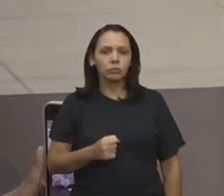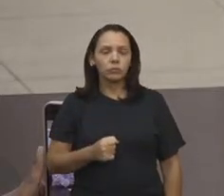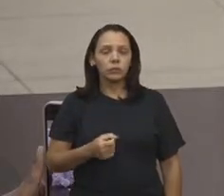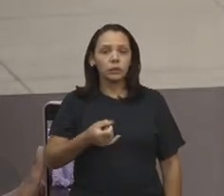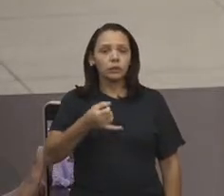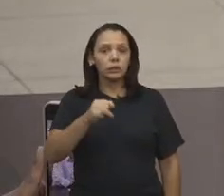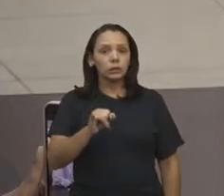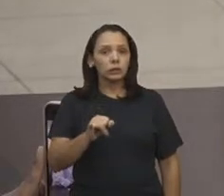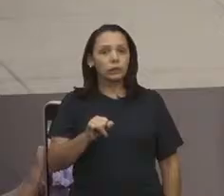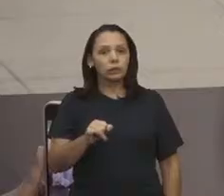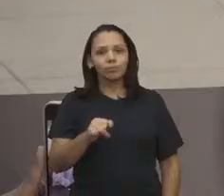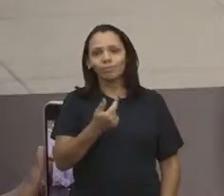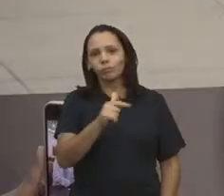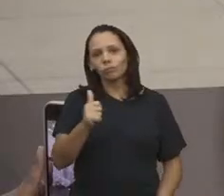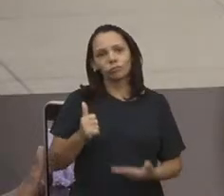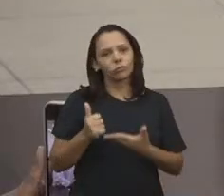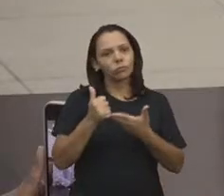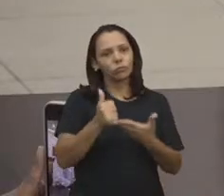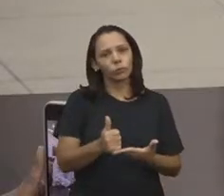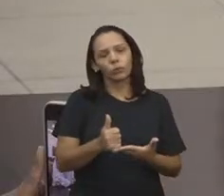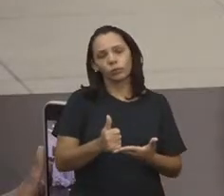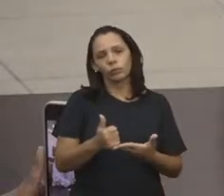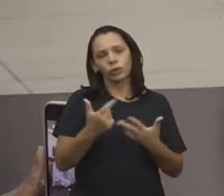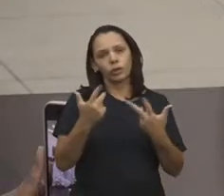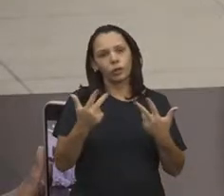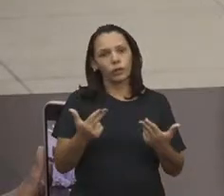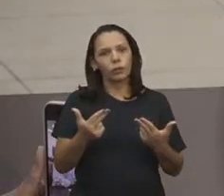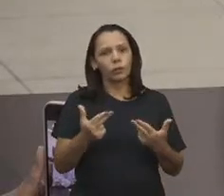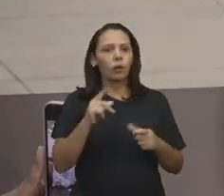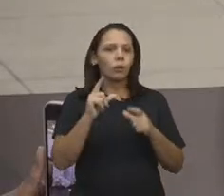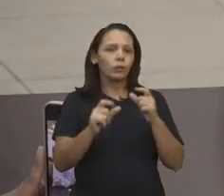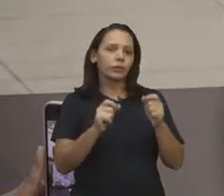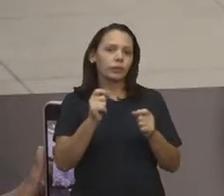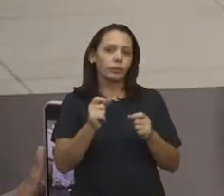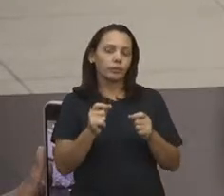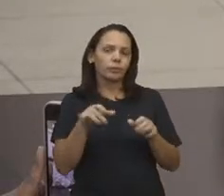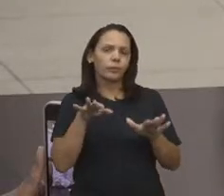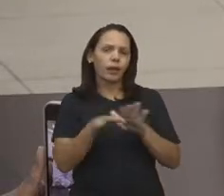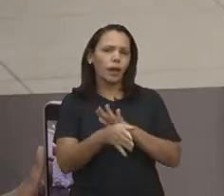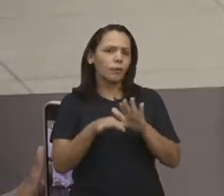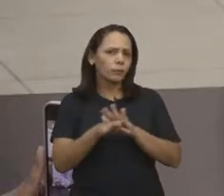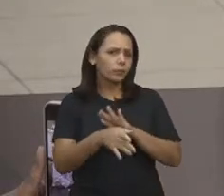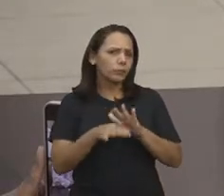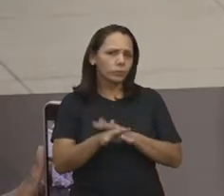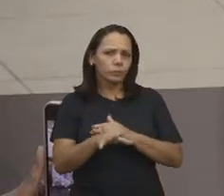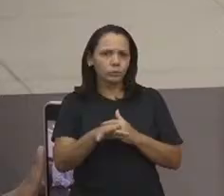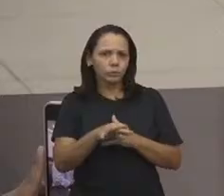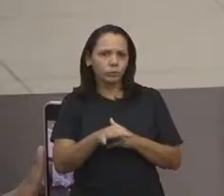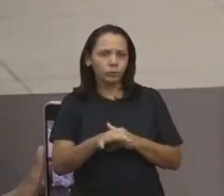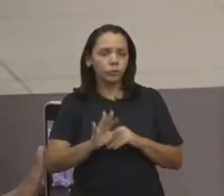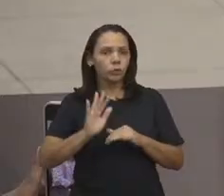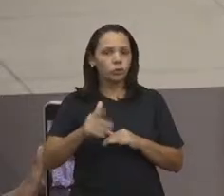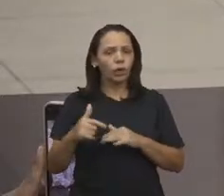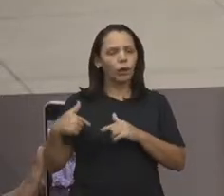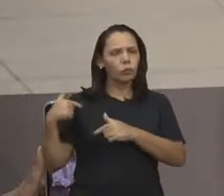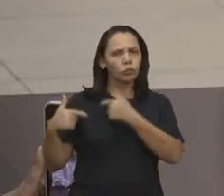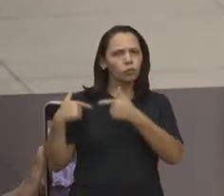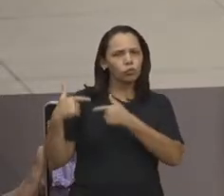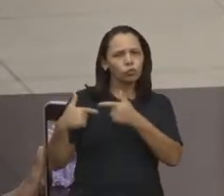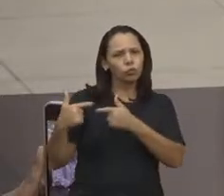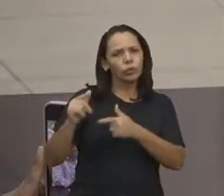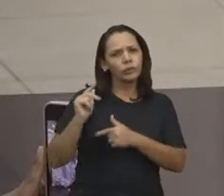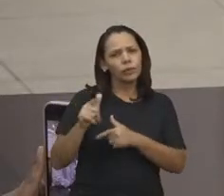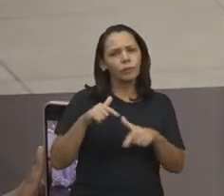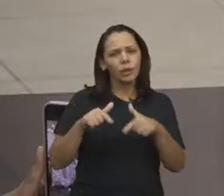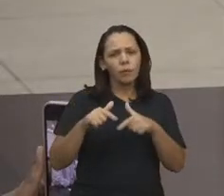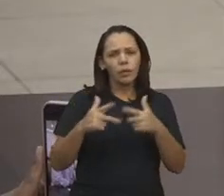um direcionamento, cai no início da minha fala, é uma questão cultural, eles já carregam isso de geração a geração.